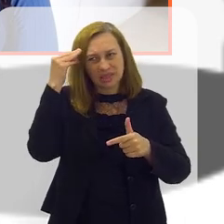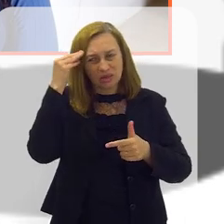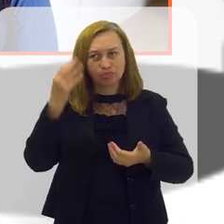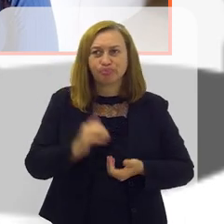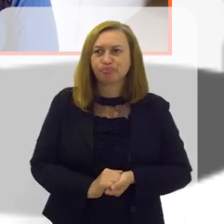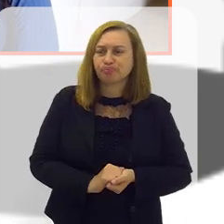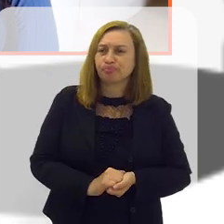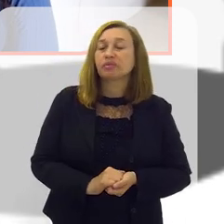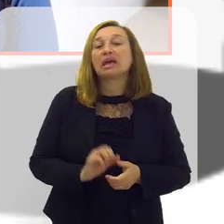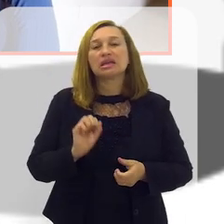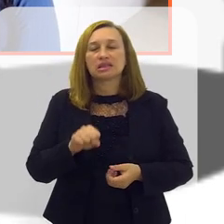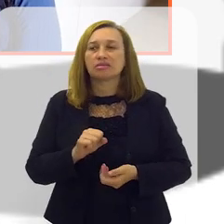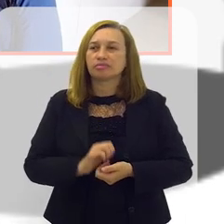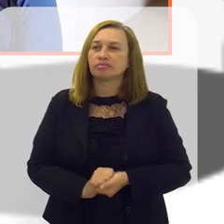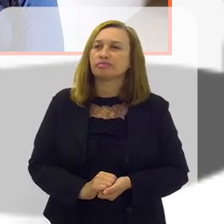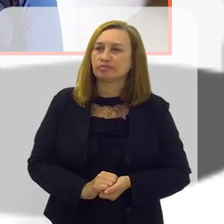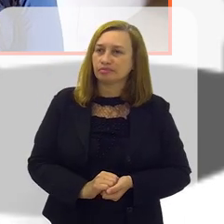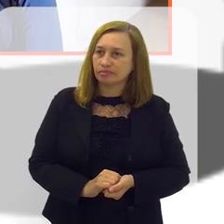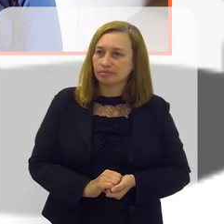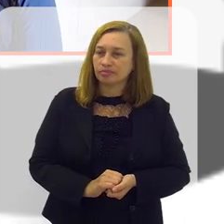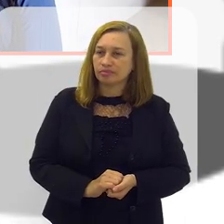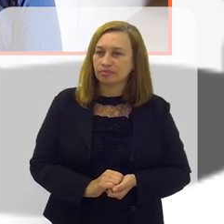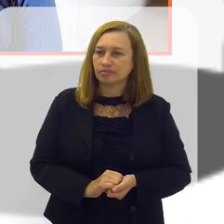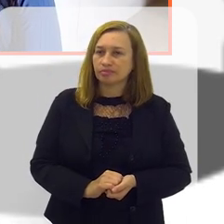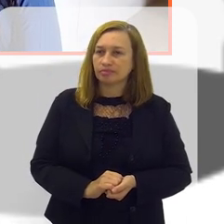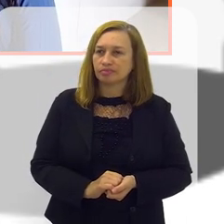mental? Sim.